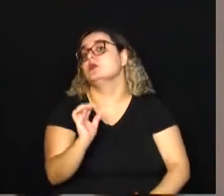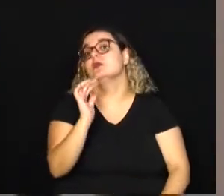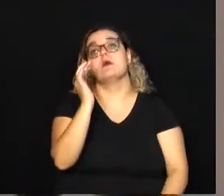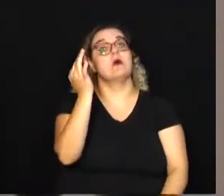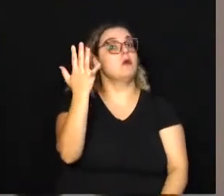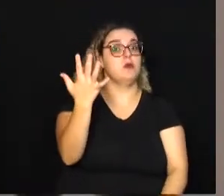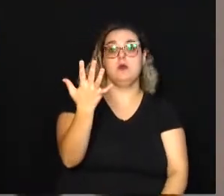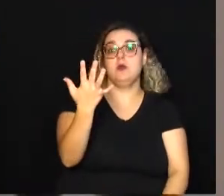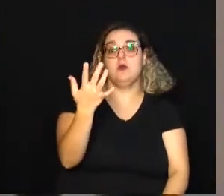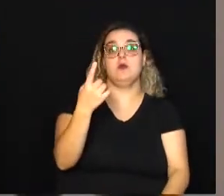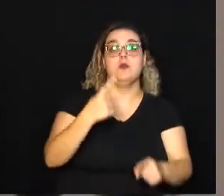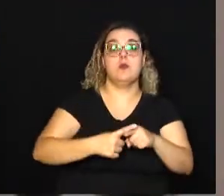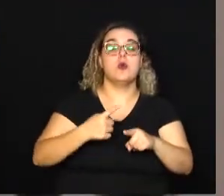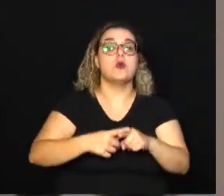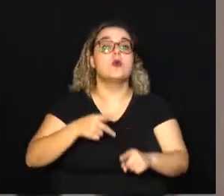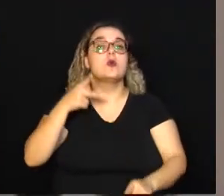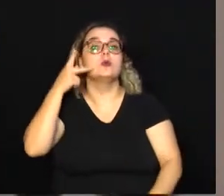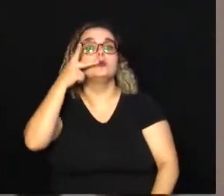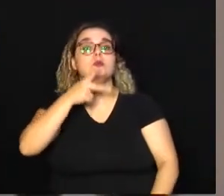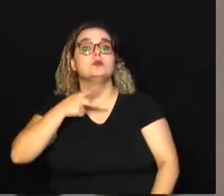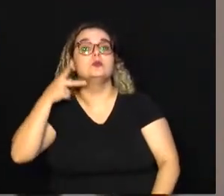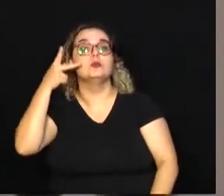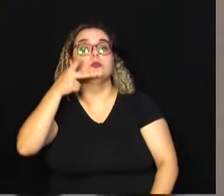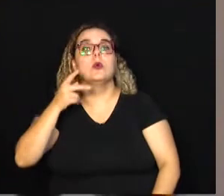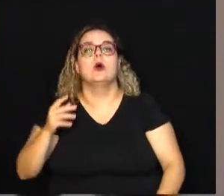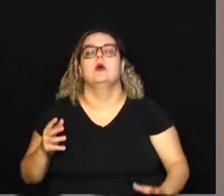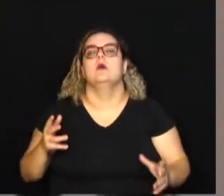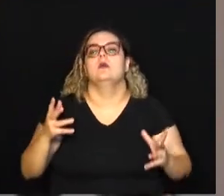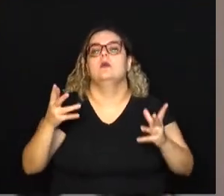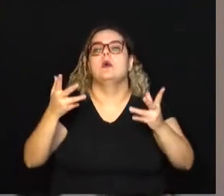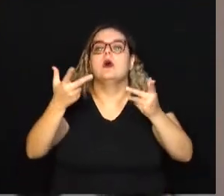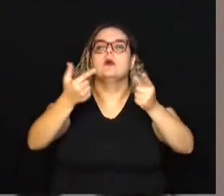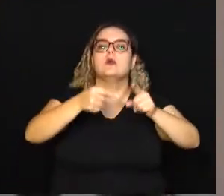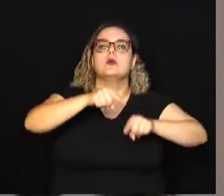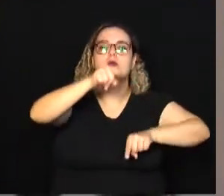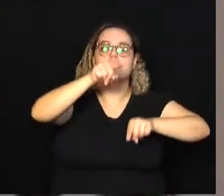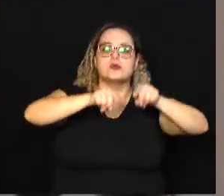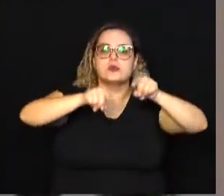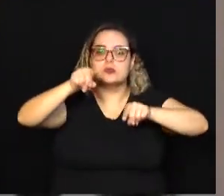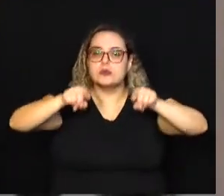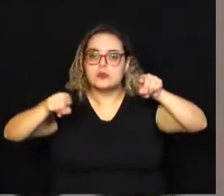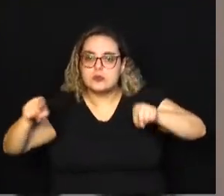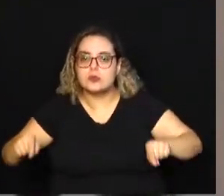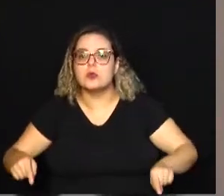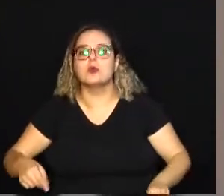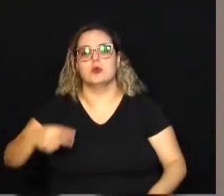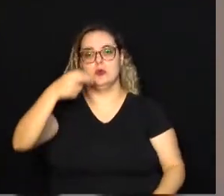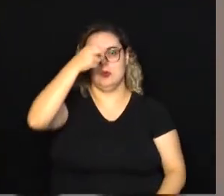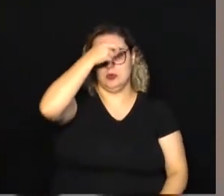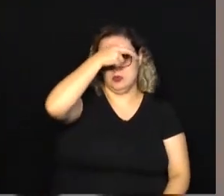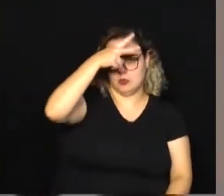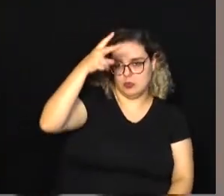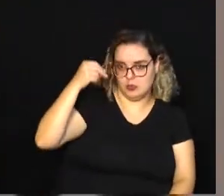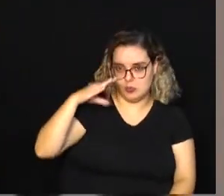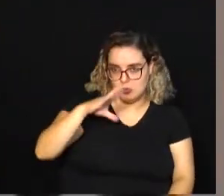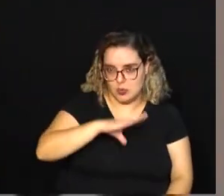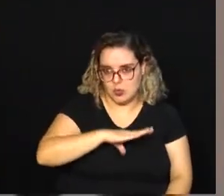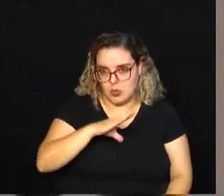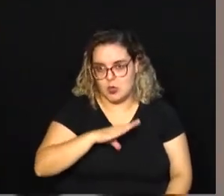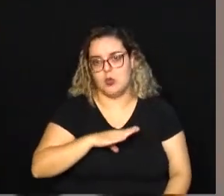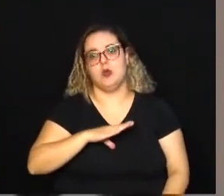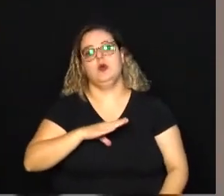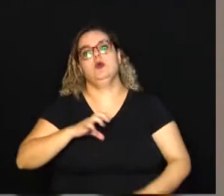porque politicamente ela serve para todos os níveis. Serve para o nível municipal, como estadual e como